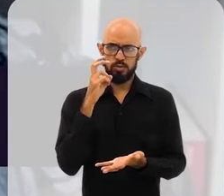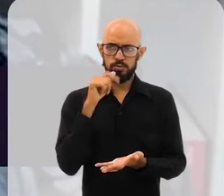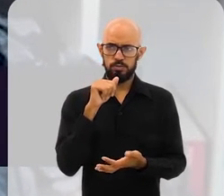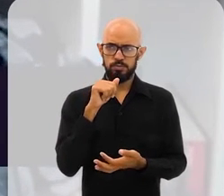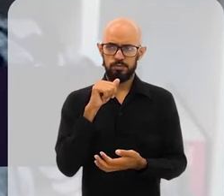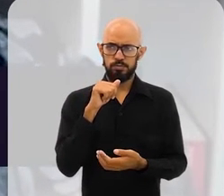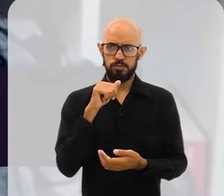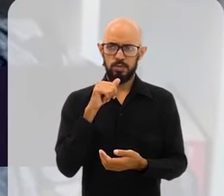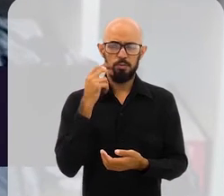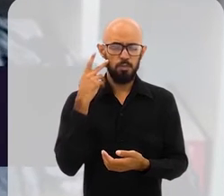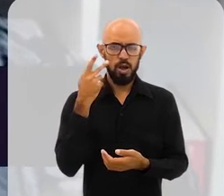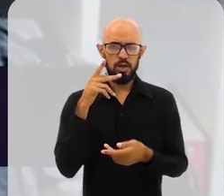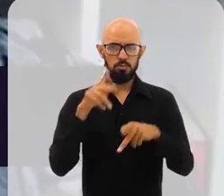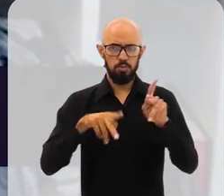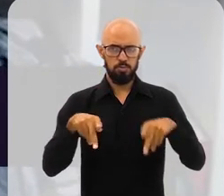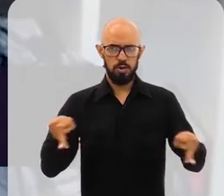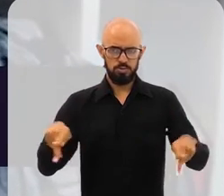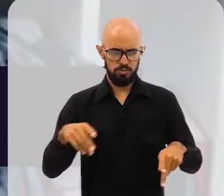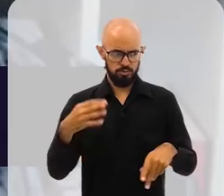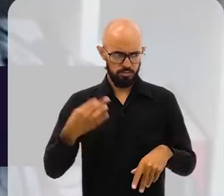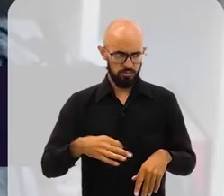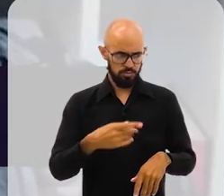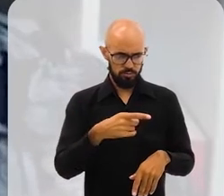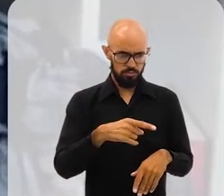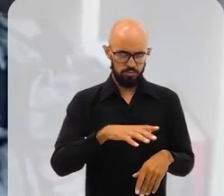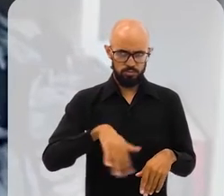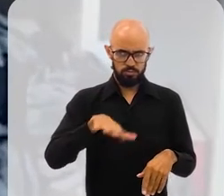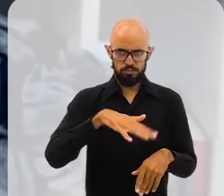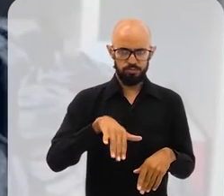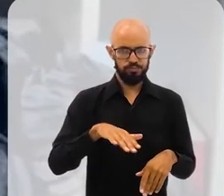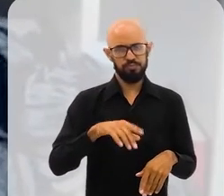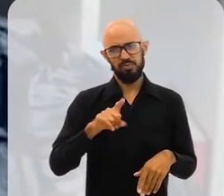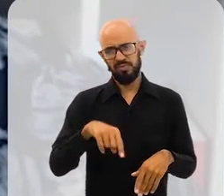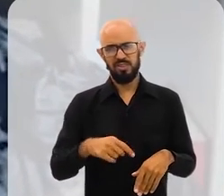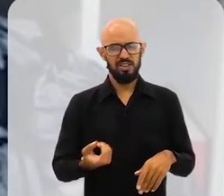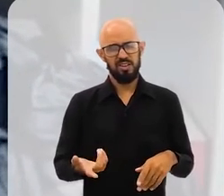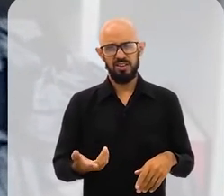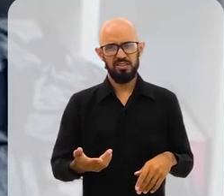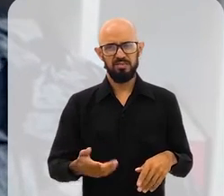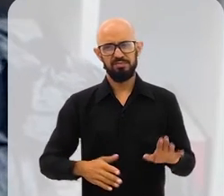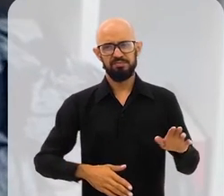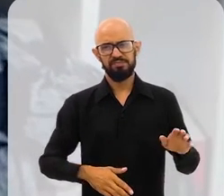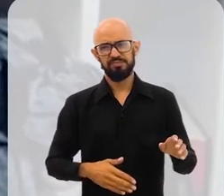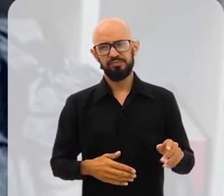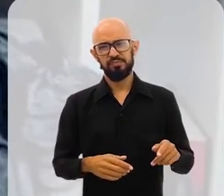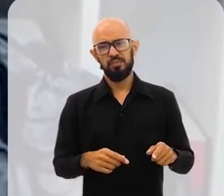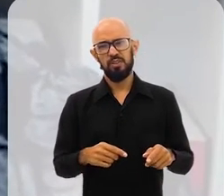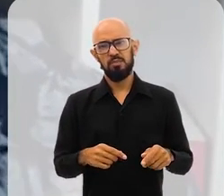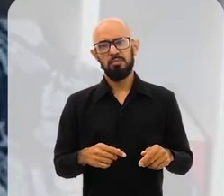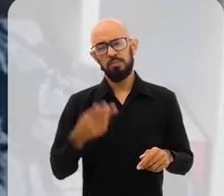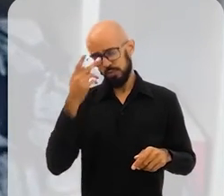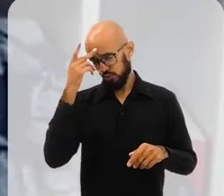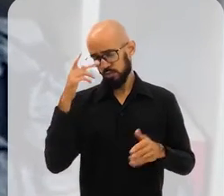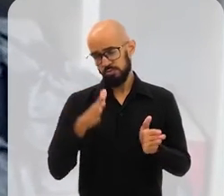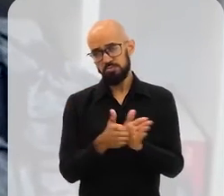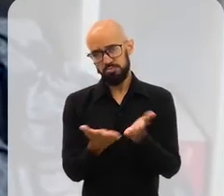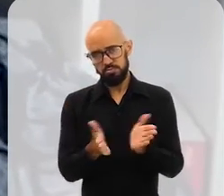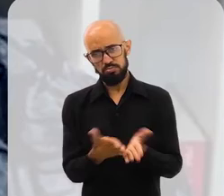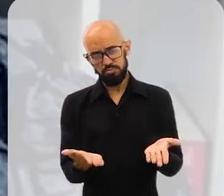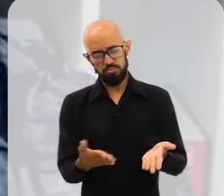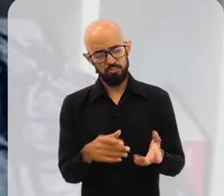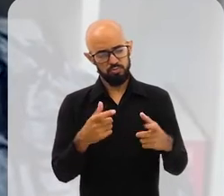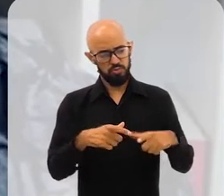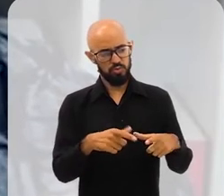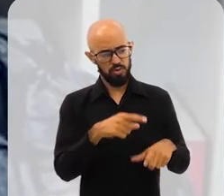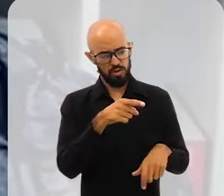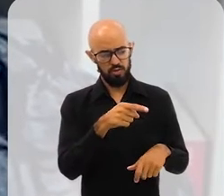levar a grande cultura a a população geral mais realizada dessas áreas vai a tua cara que